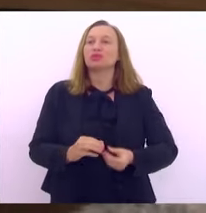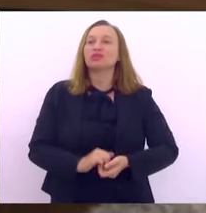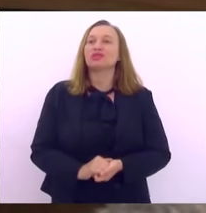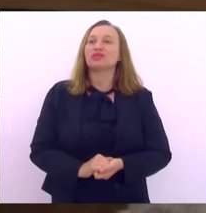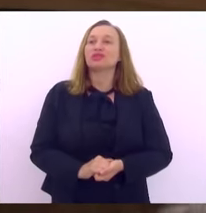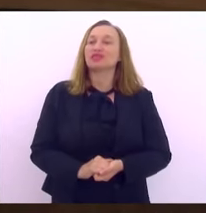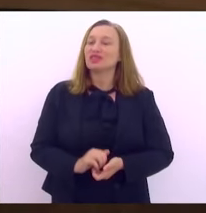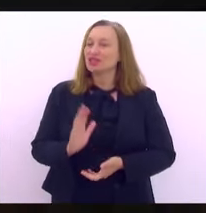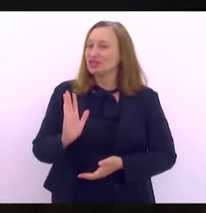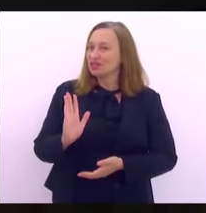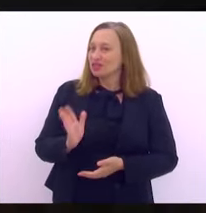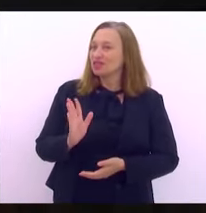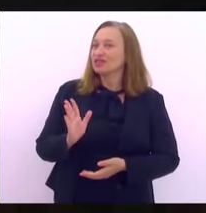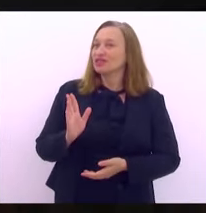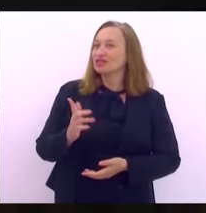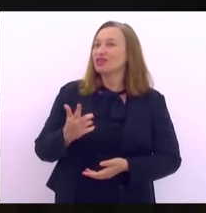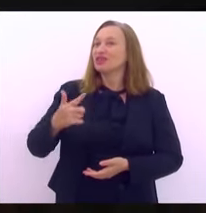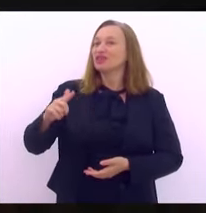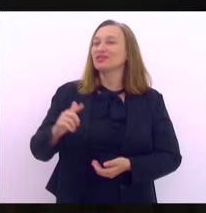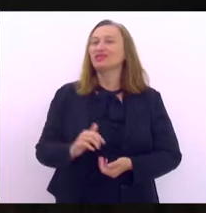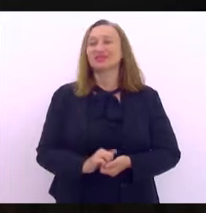carapuça já pegou, estava contundido.